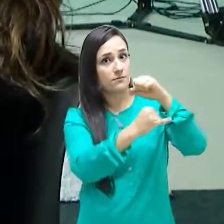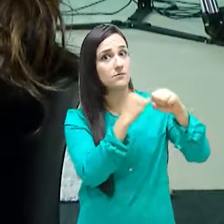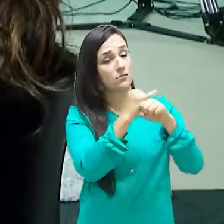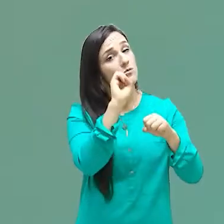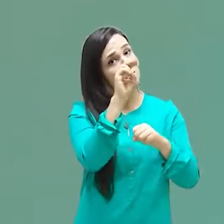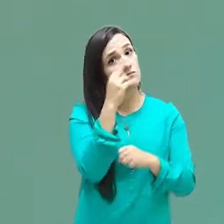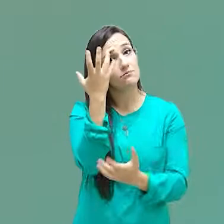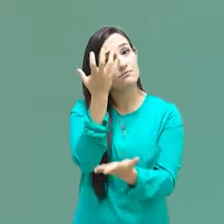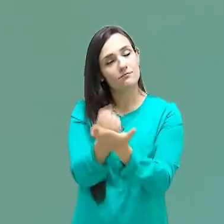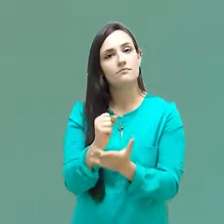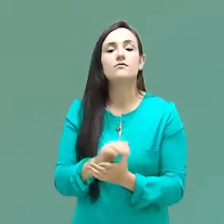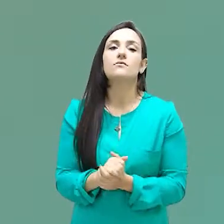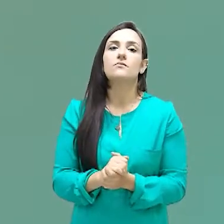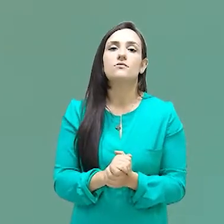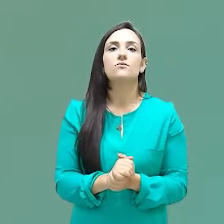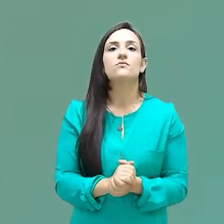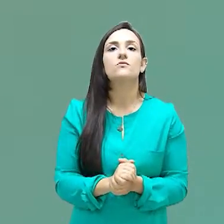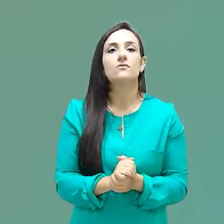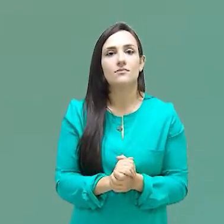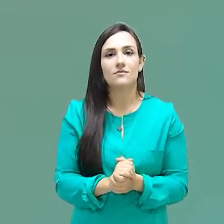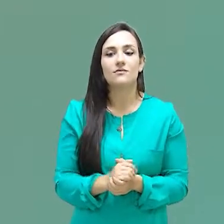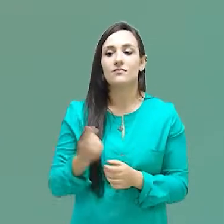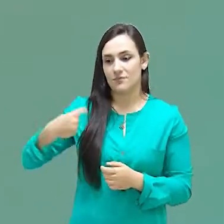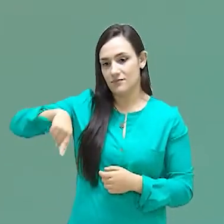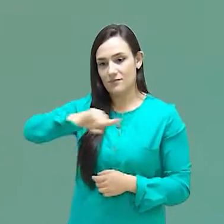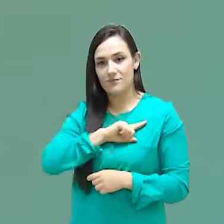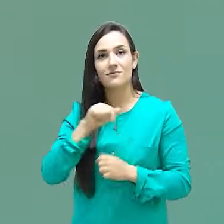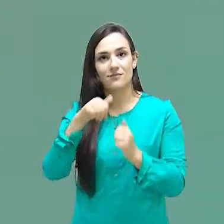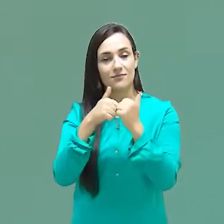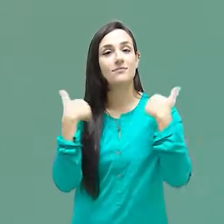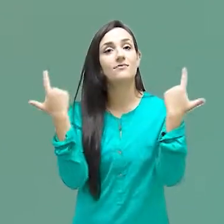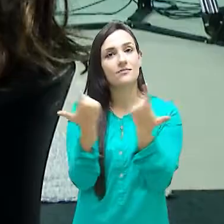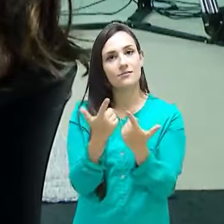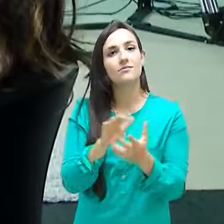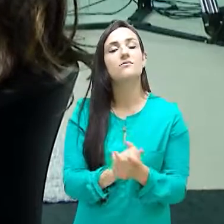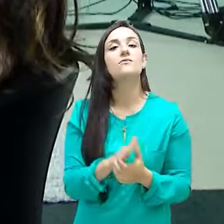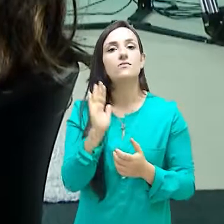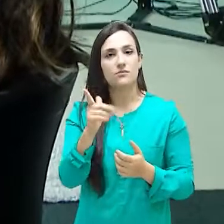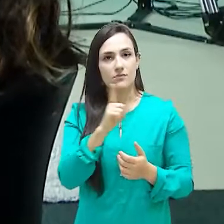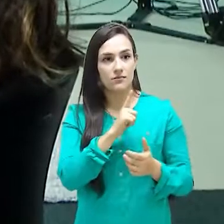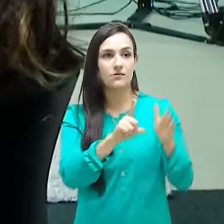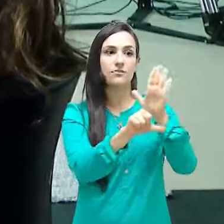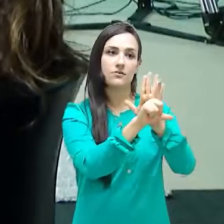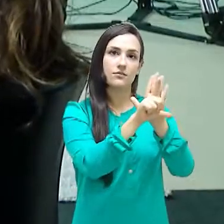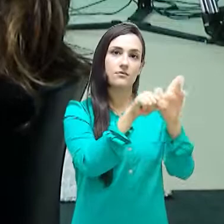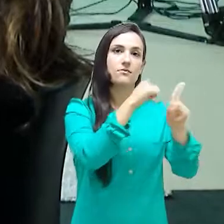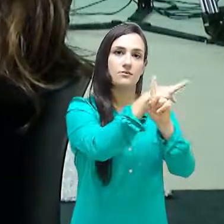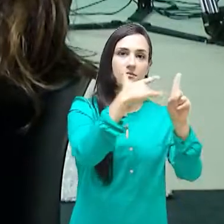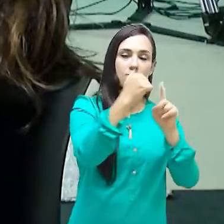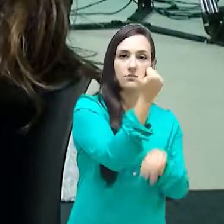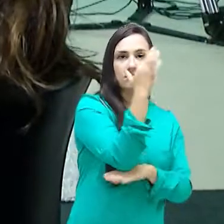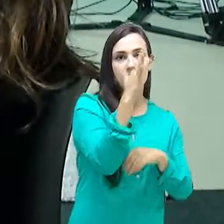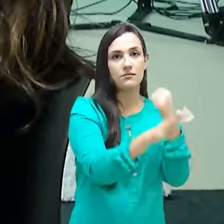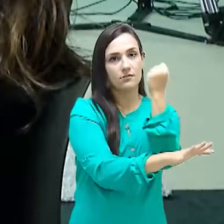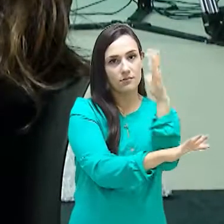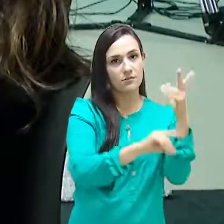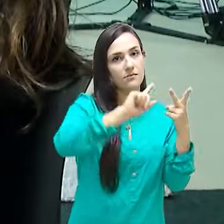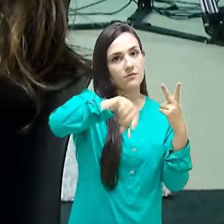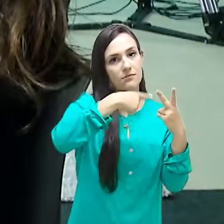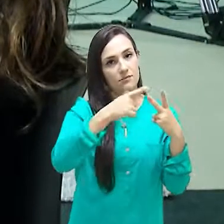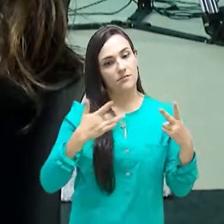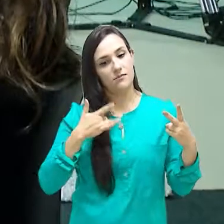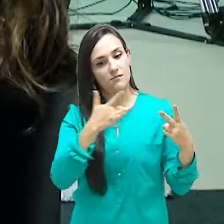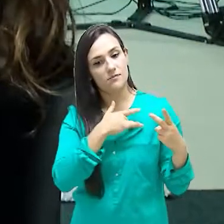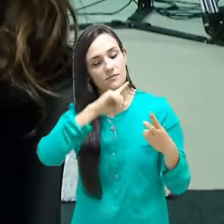A gente já tem as leis ambientais, as leis de saúde, as leis de vias, logradouros